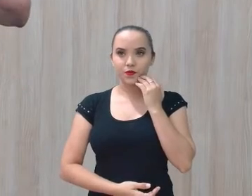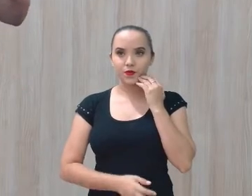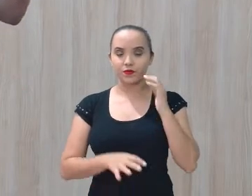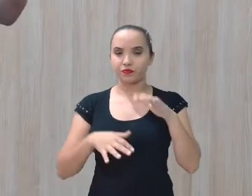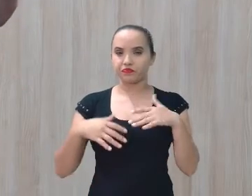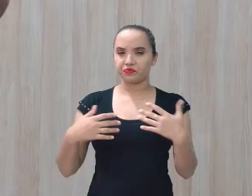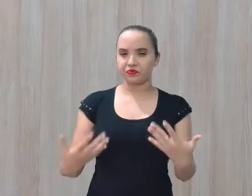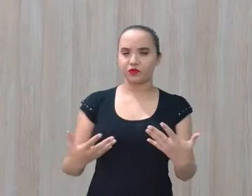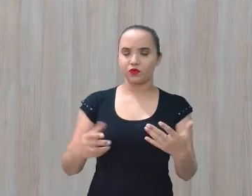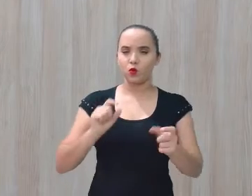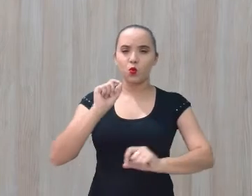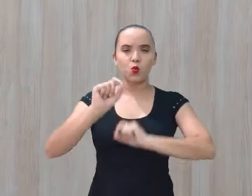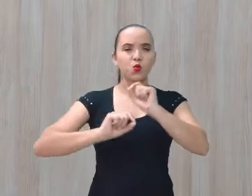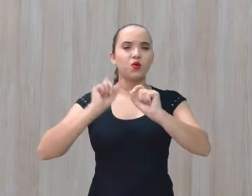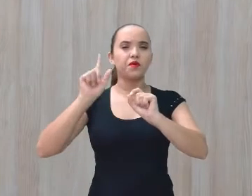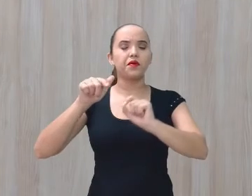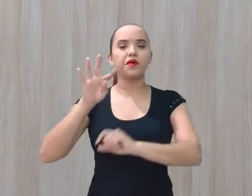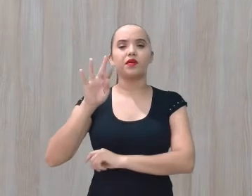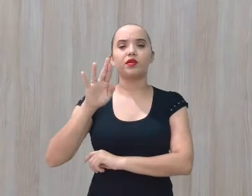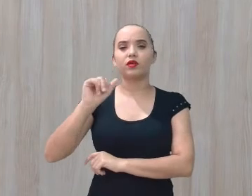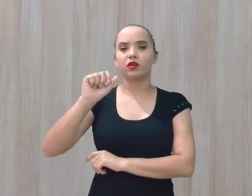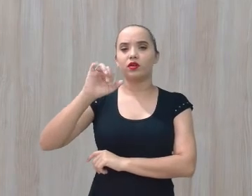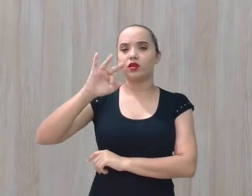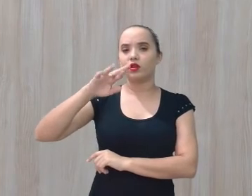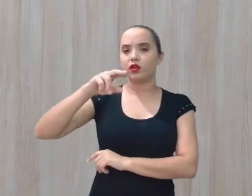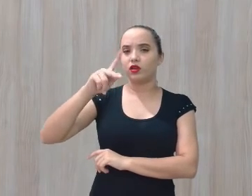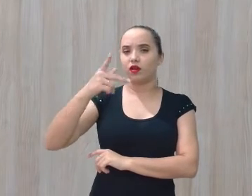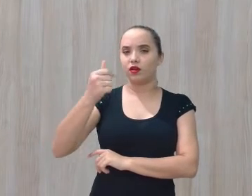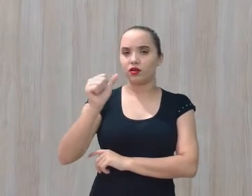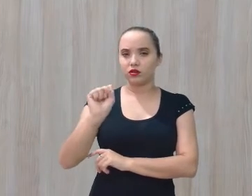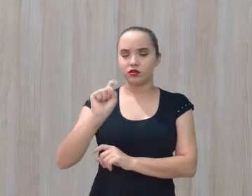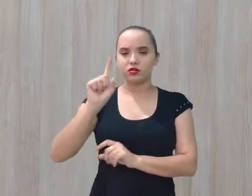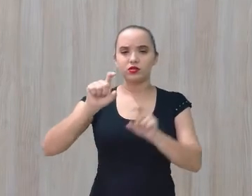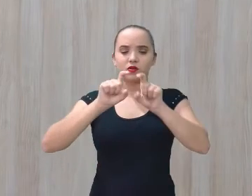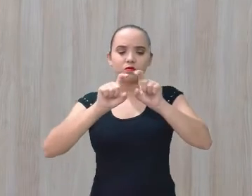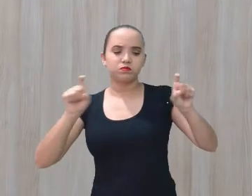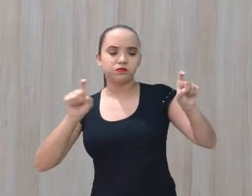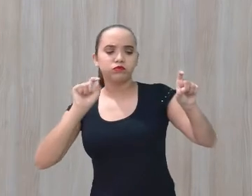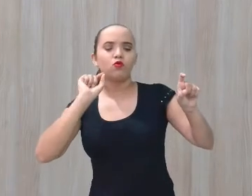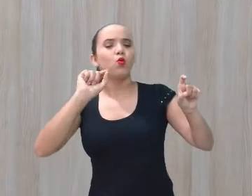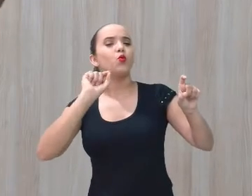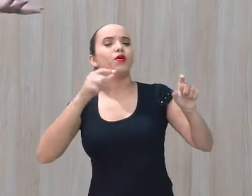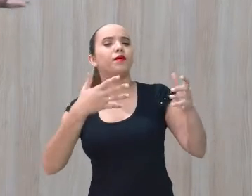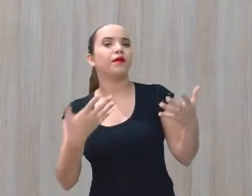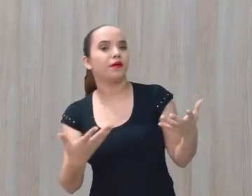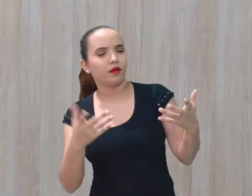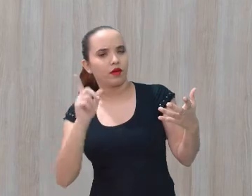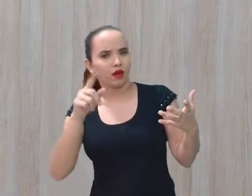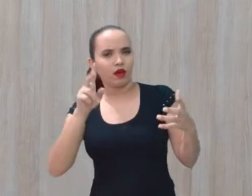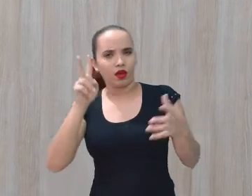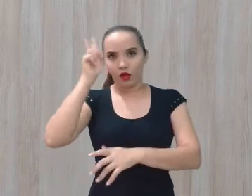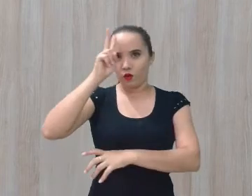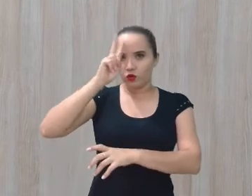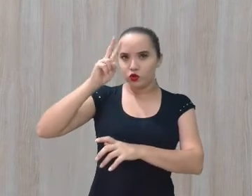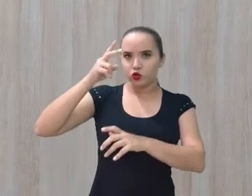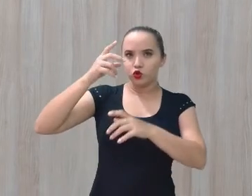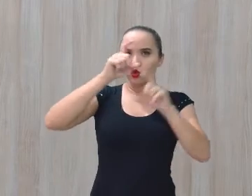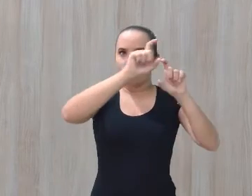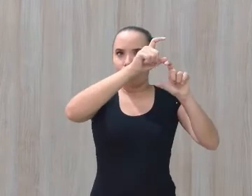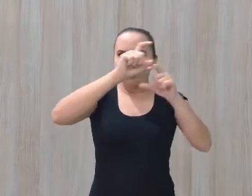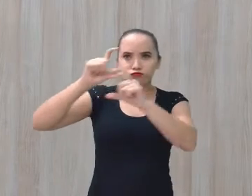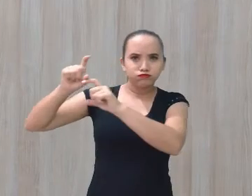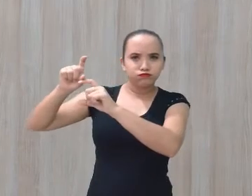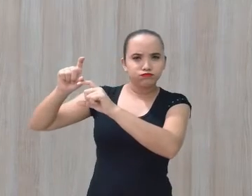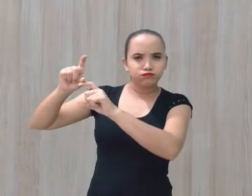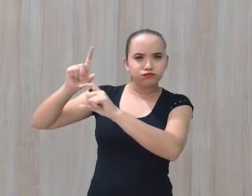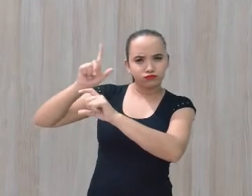Então, o que são tirinhas? Talvez vocês estejam assim, e o que é tirinha, professora? Tirinha não é história em quadrinhos? Não